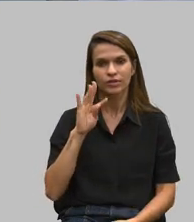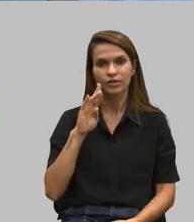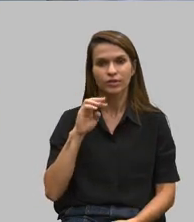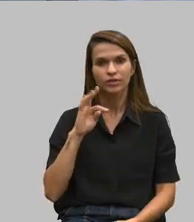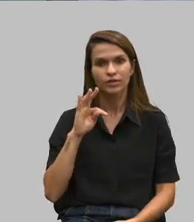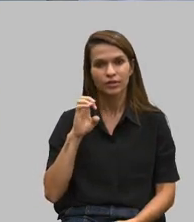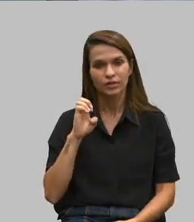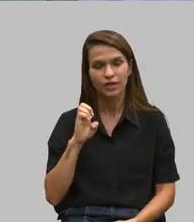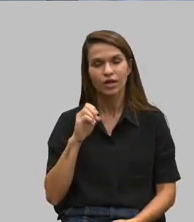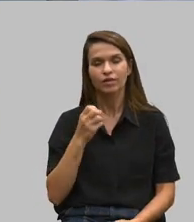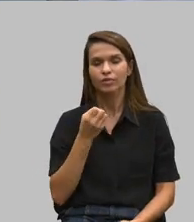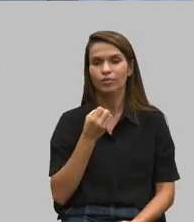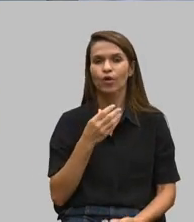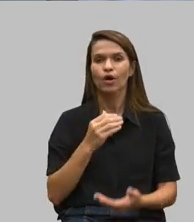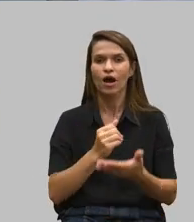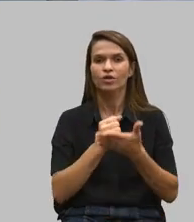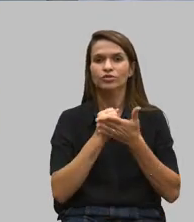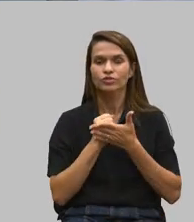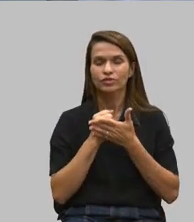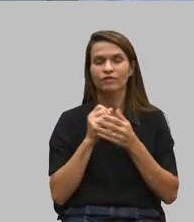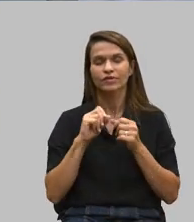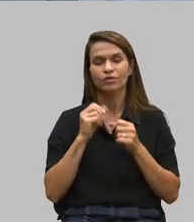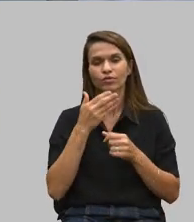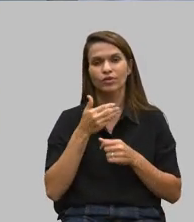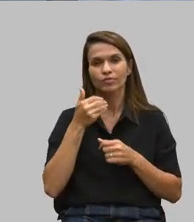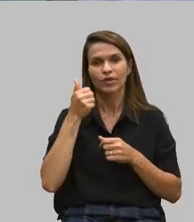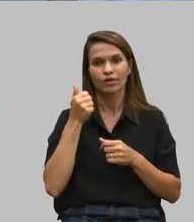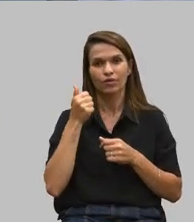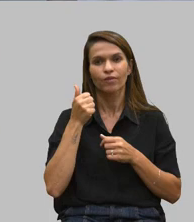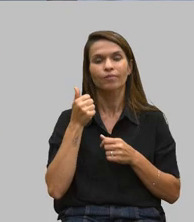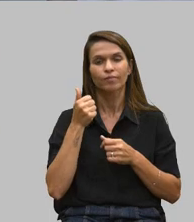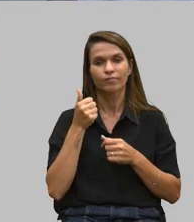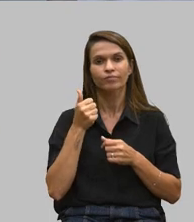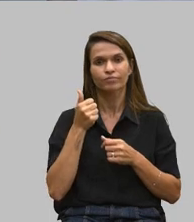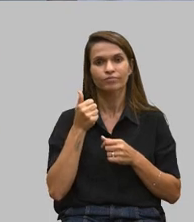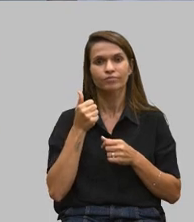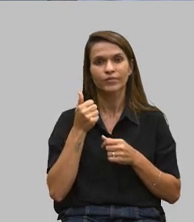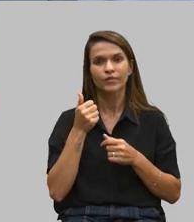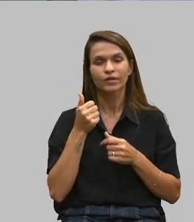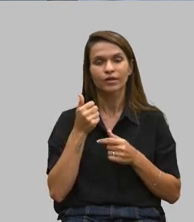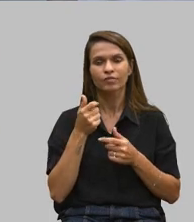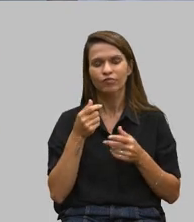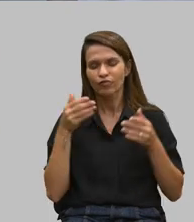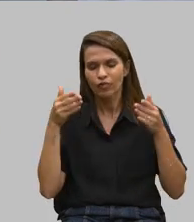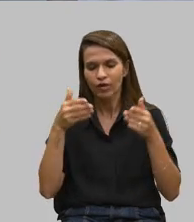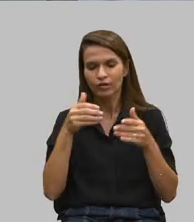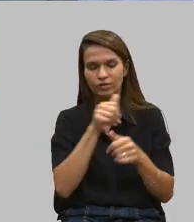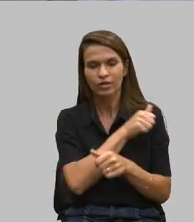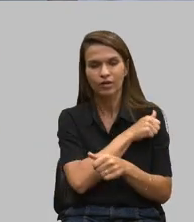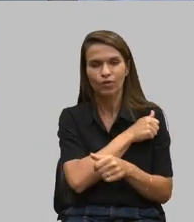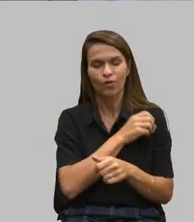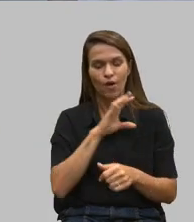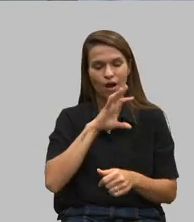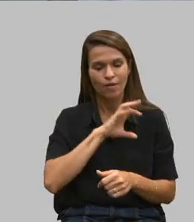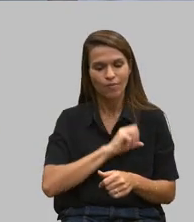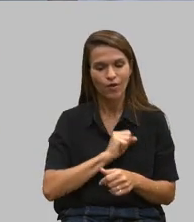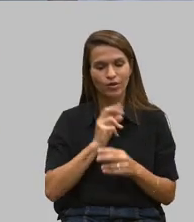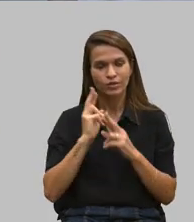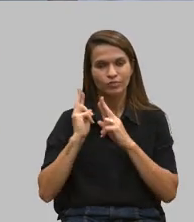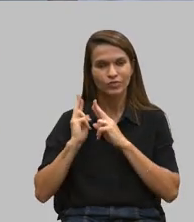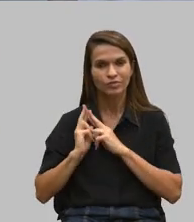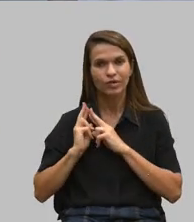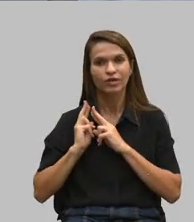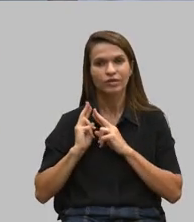toda a ajuda e Nós faremos o nosso melhor para barcar todos os nossos estudantes com o mesmo amor e responsabilidade que fazemos como